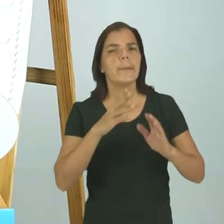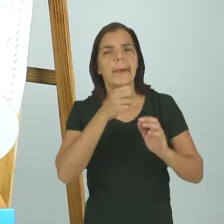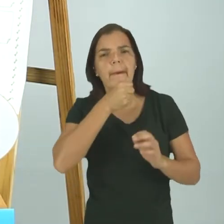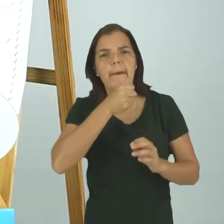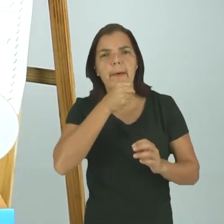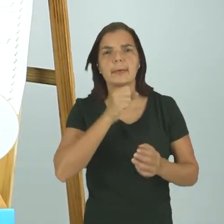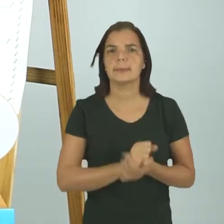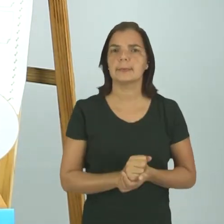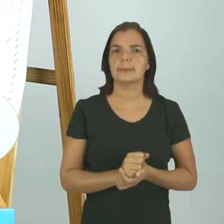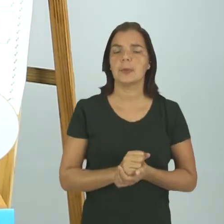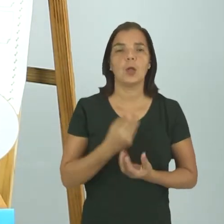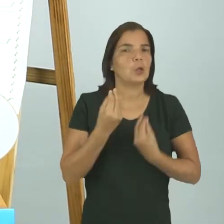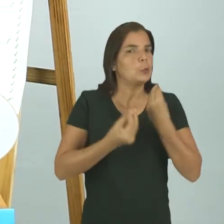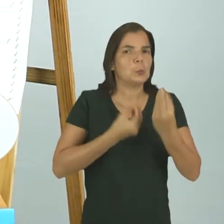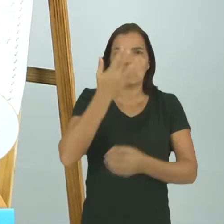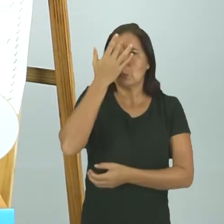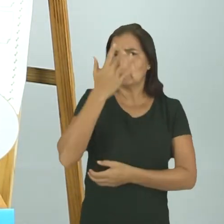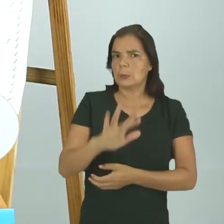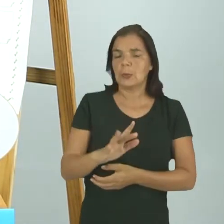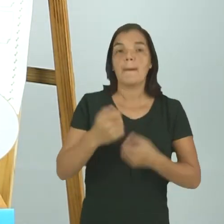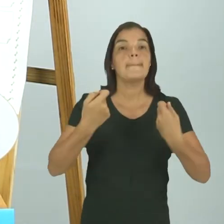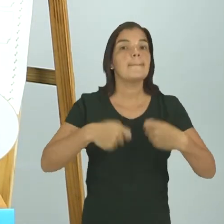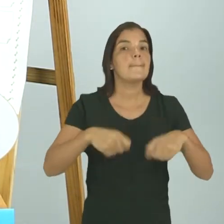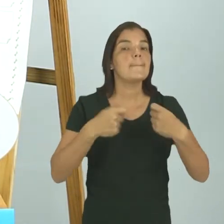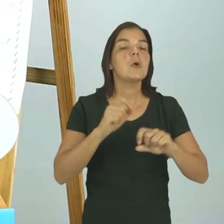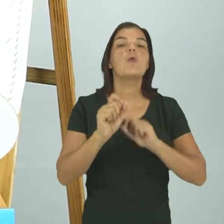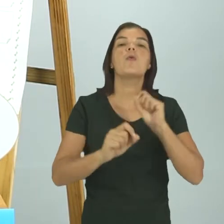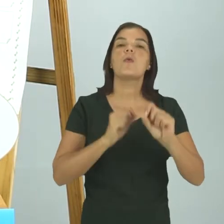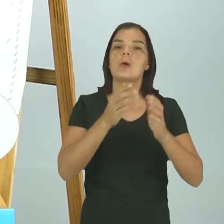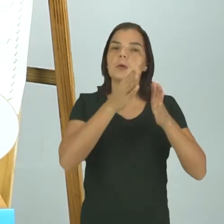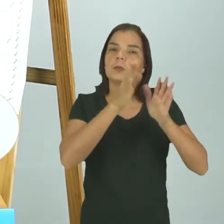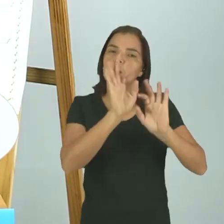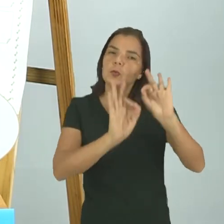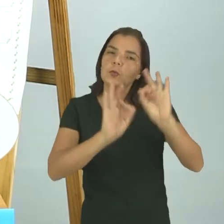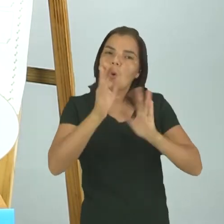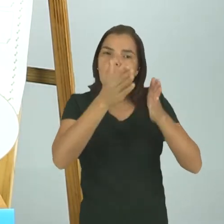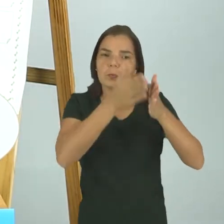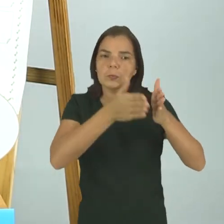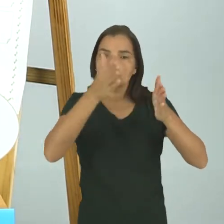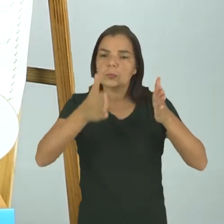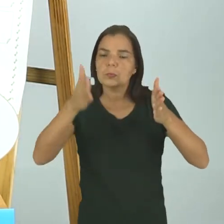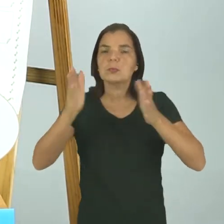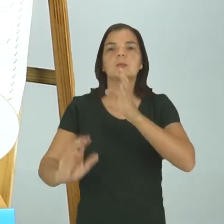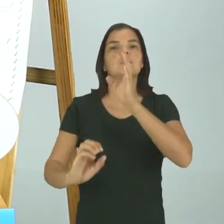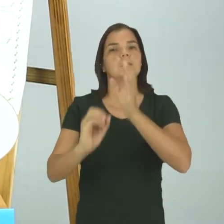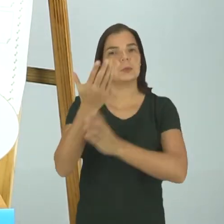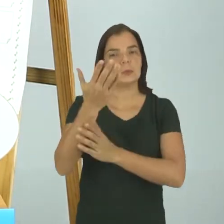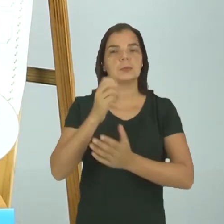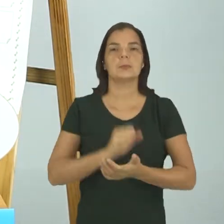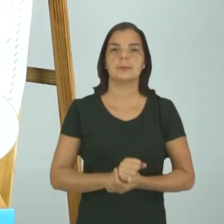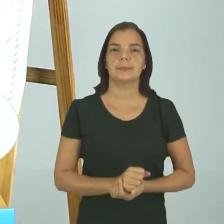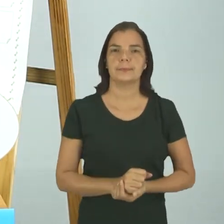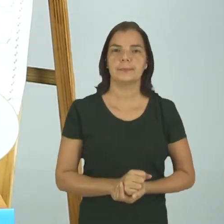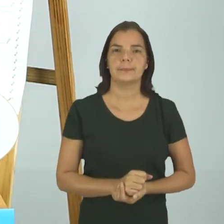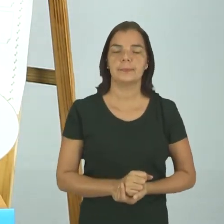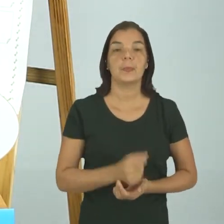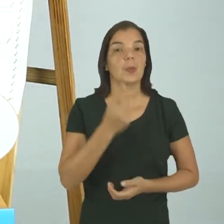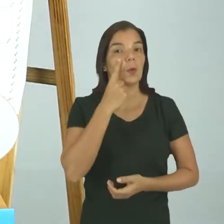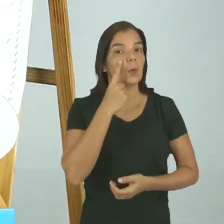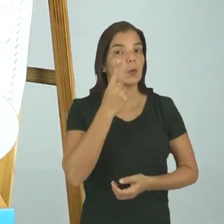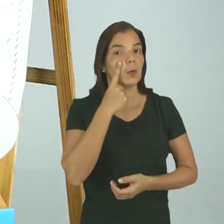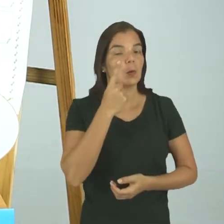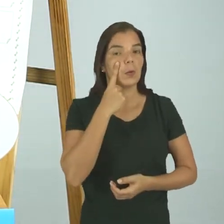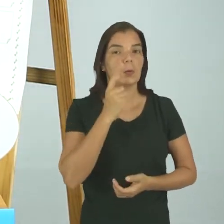vovó? Não tem como saber. Precisamos de uma ordem desses acontecimentos. Olha